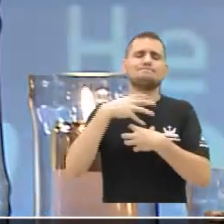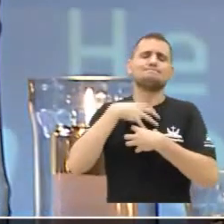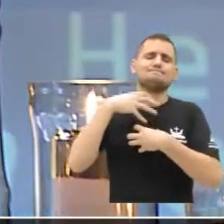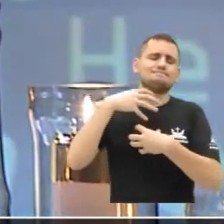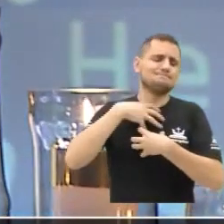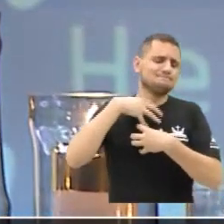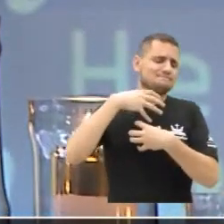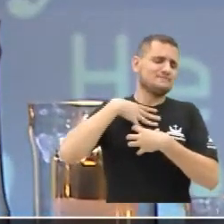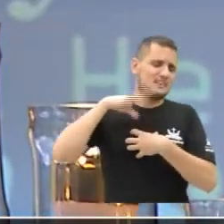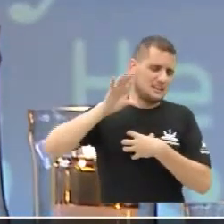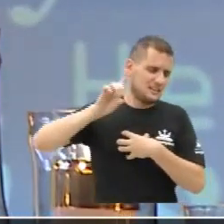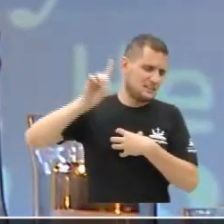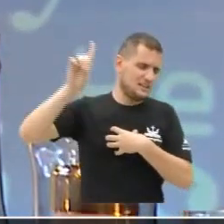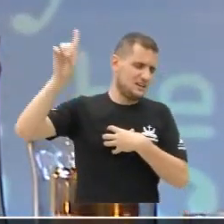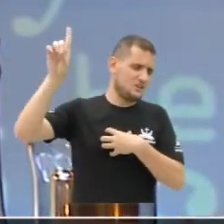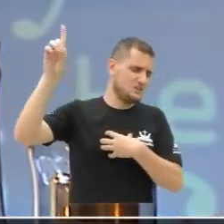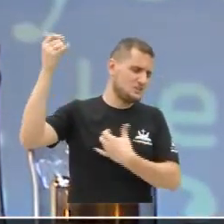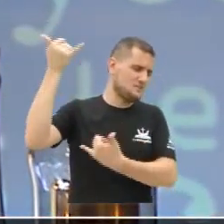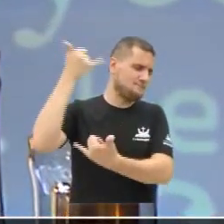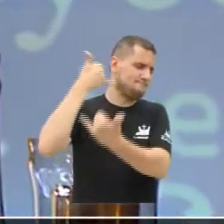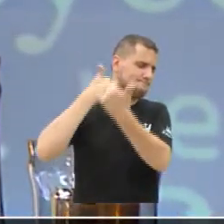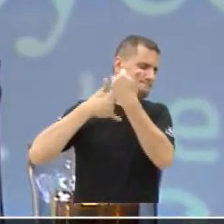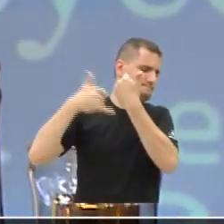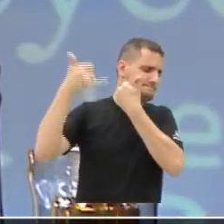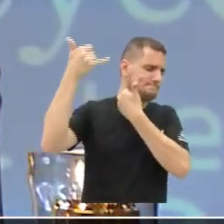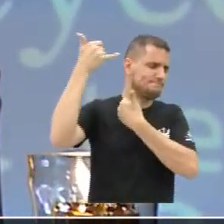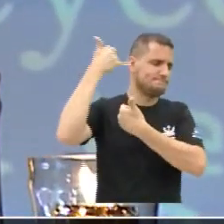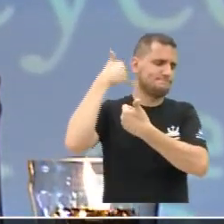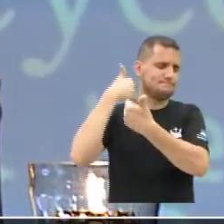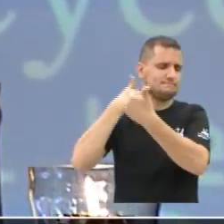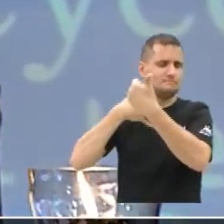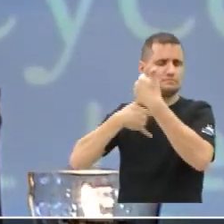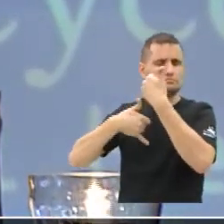tua voz me dizendo: